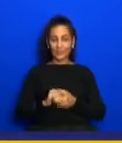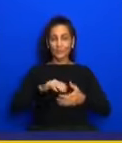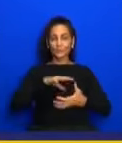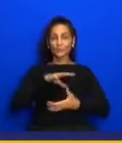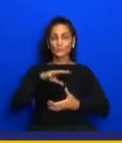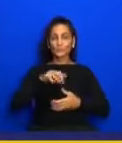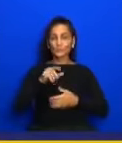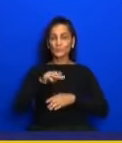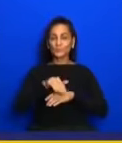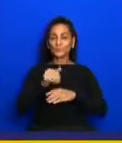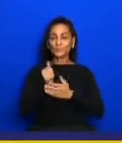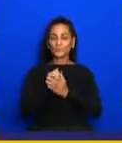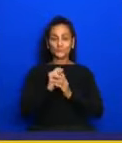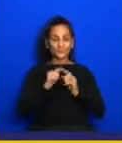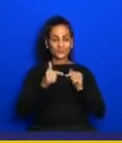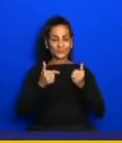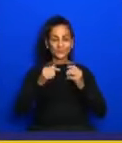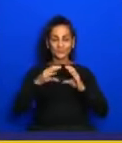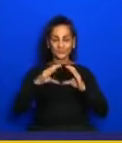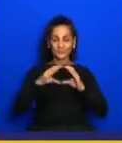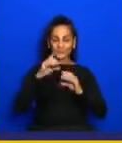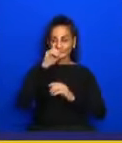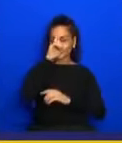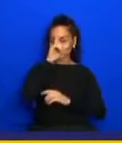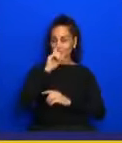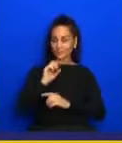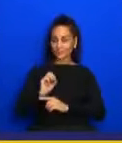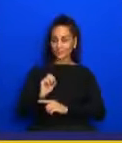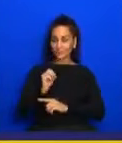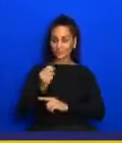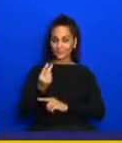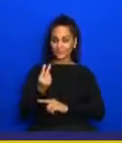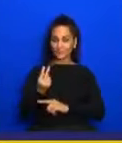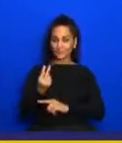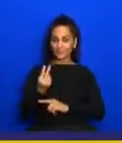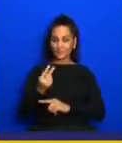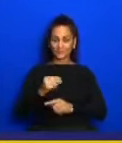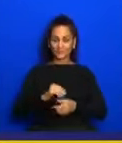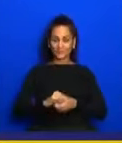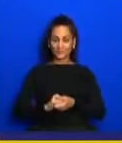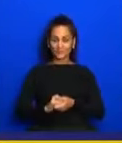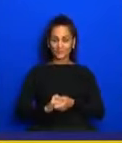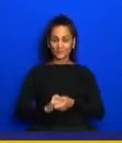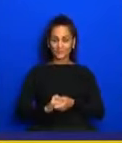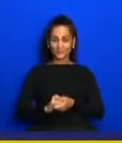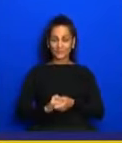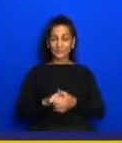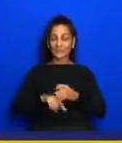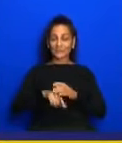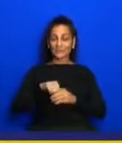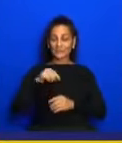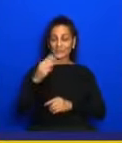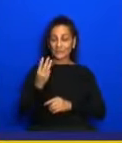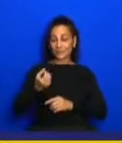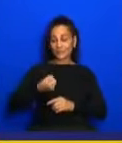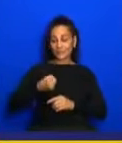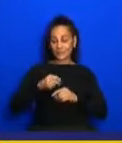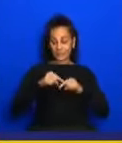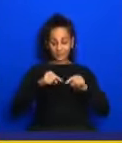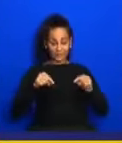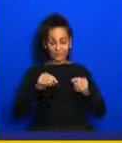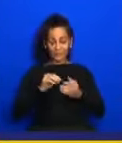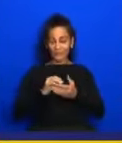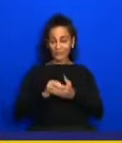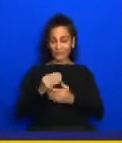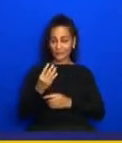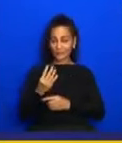O globo girando, você chamando a sorte, chegando bola amarela 02. Amarela 02. Foram sorteados três números,